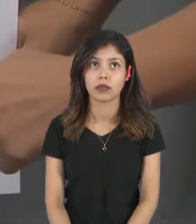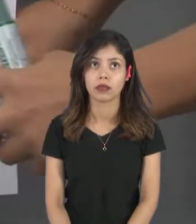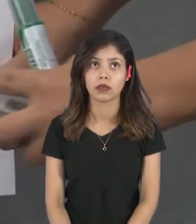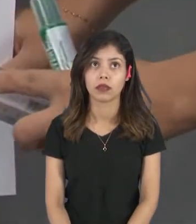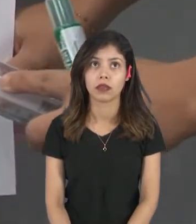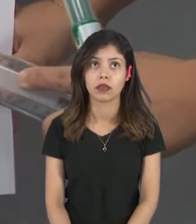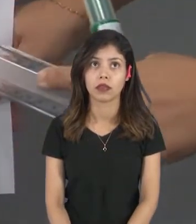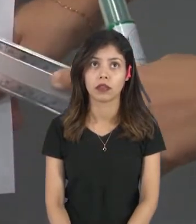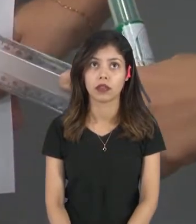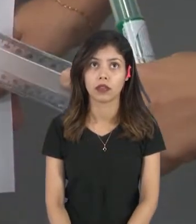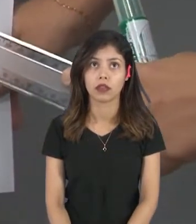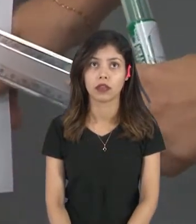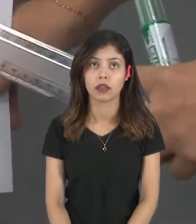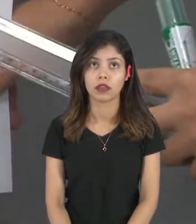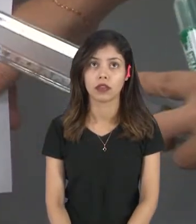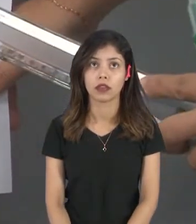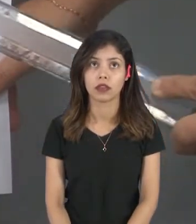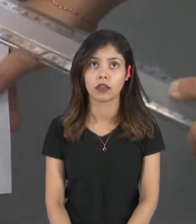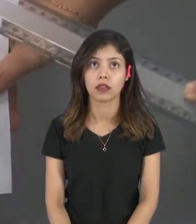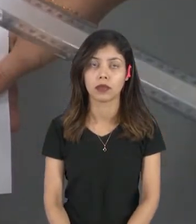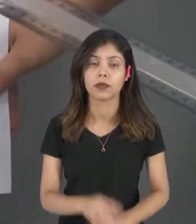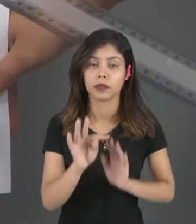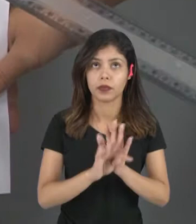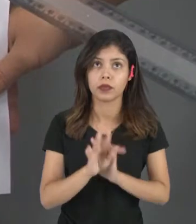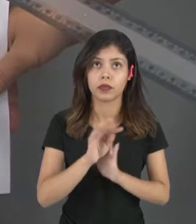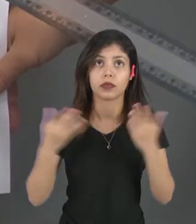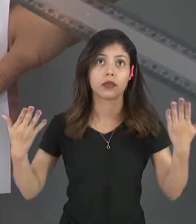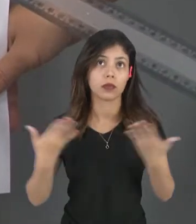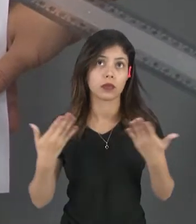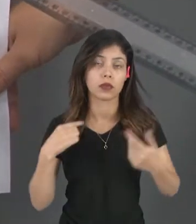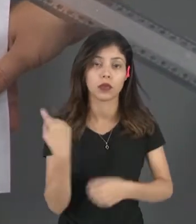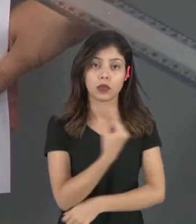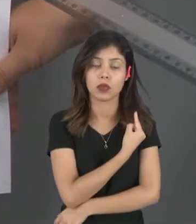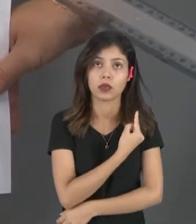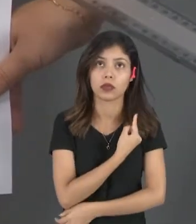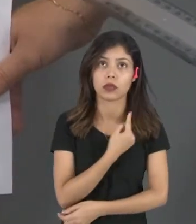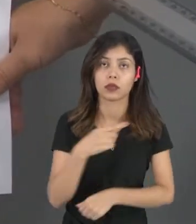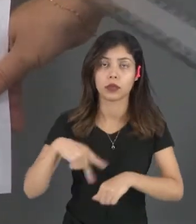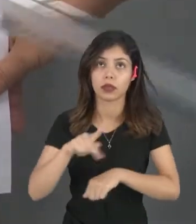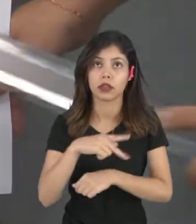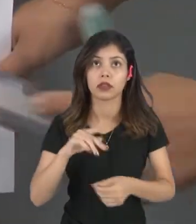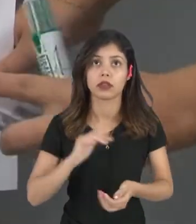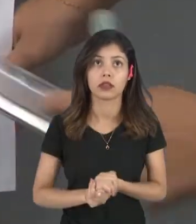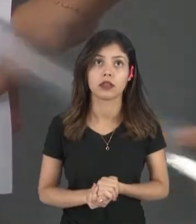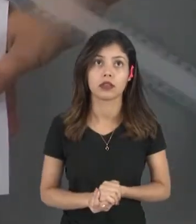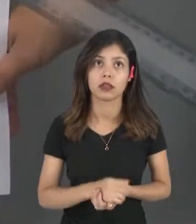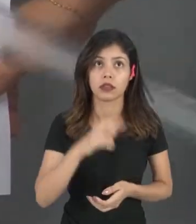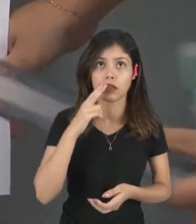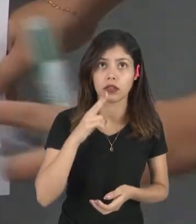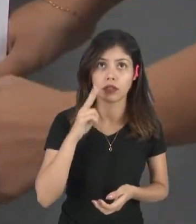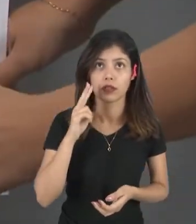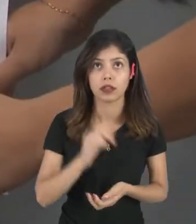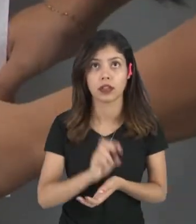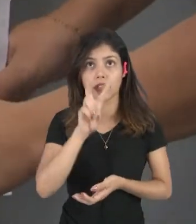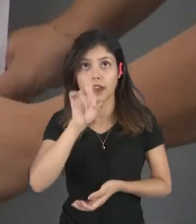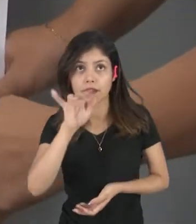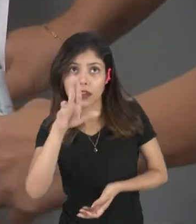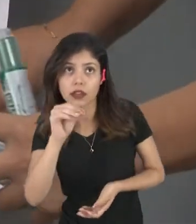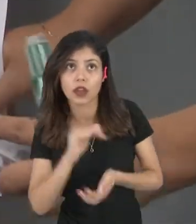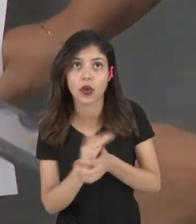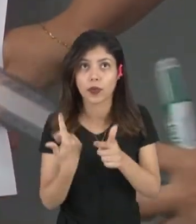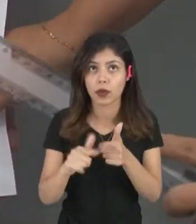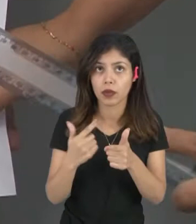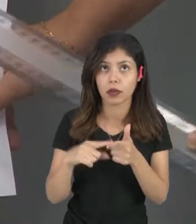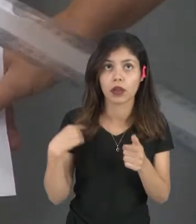a charge não condiz com o contexto social atual do nosso país, uma vez que evidencia problemas